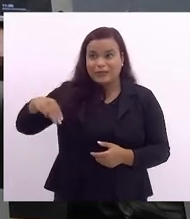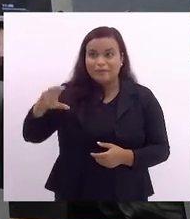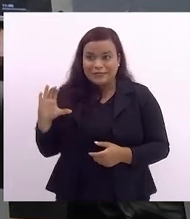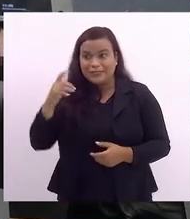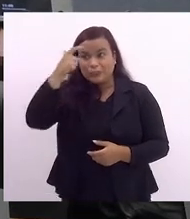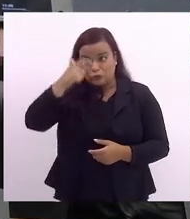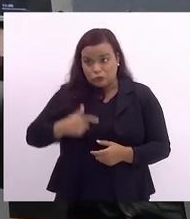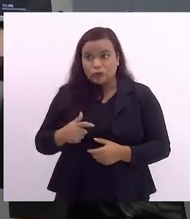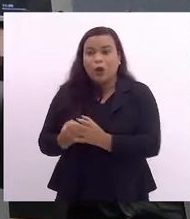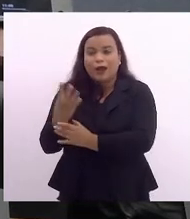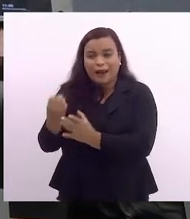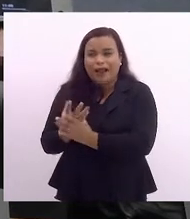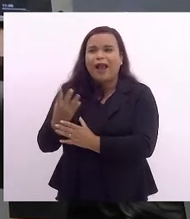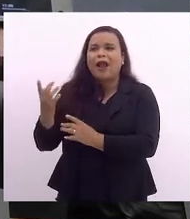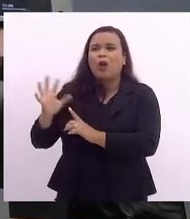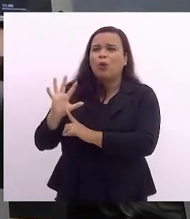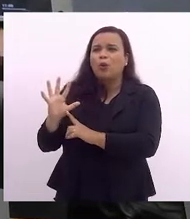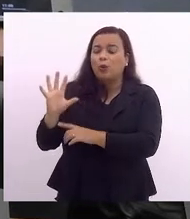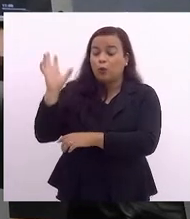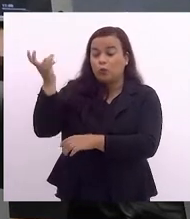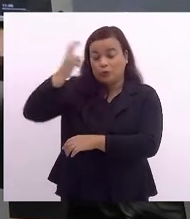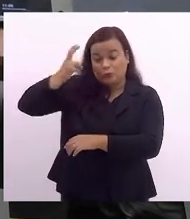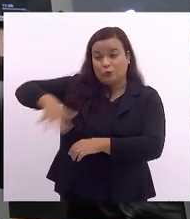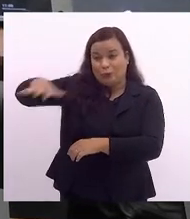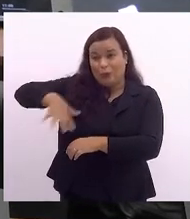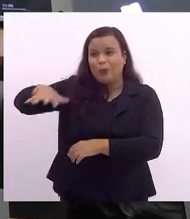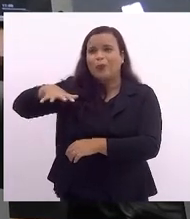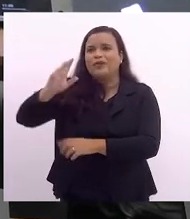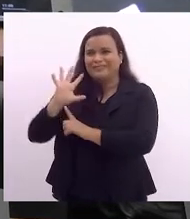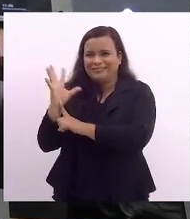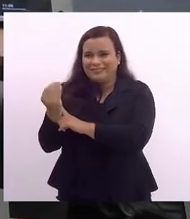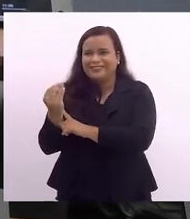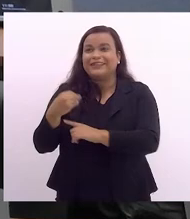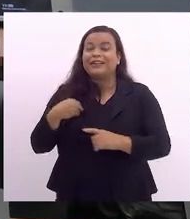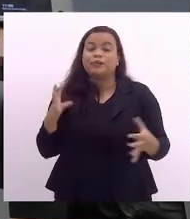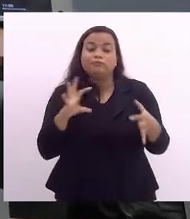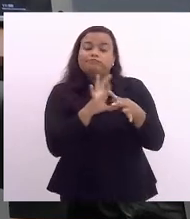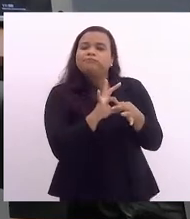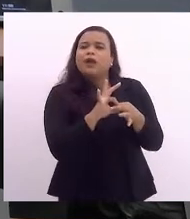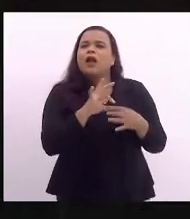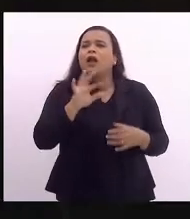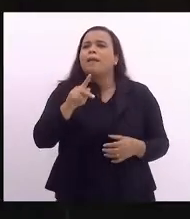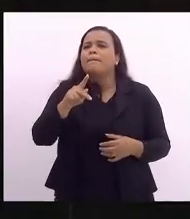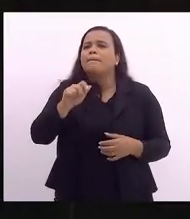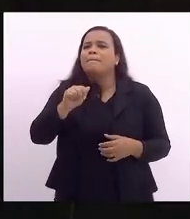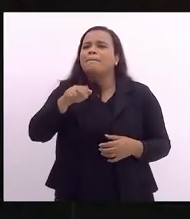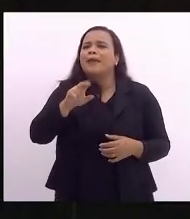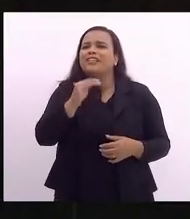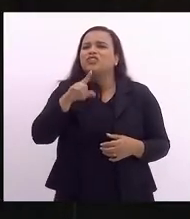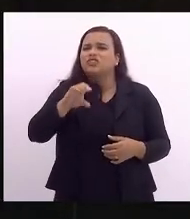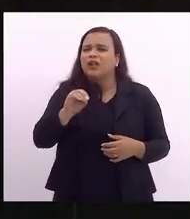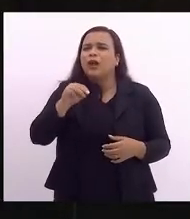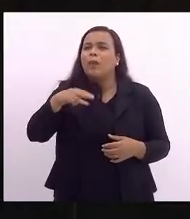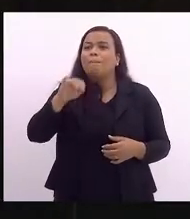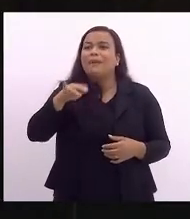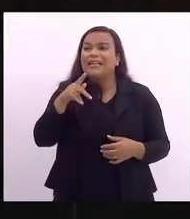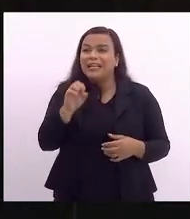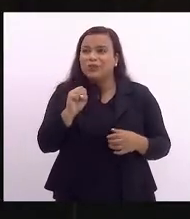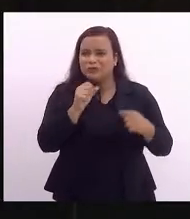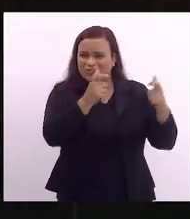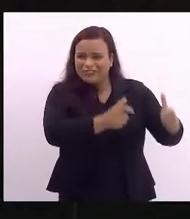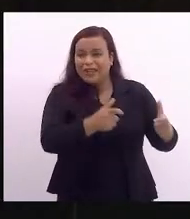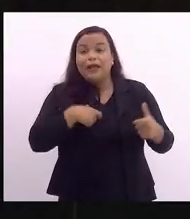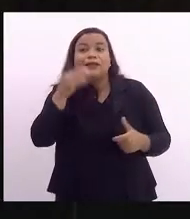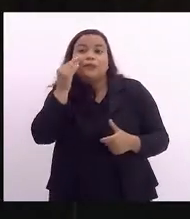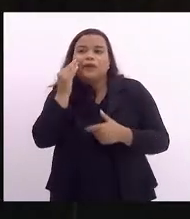cultural, faço parte de um coletivo chamado Paquistão e Manguinhos, onde que a gente sempre tenta levar arte e